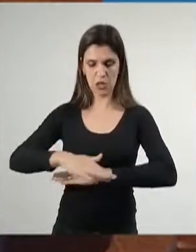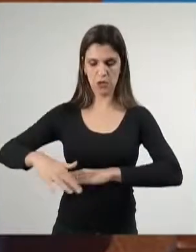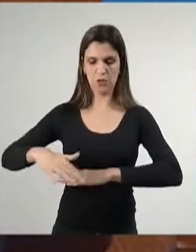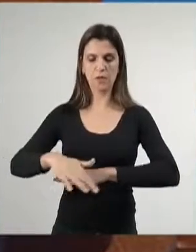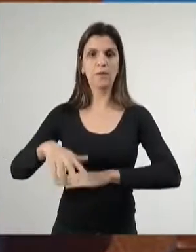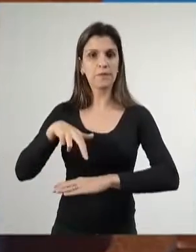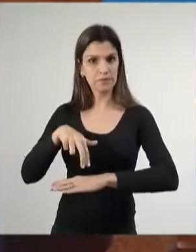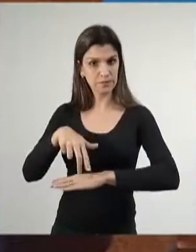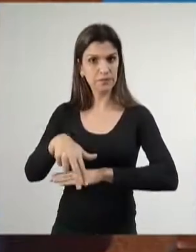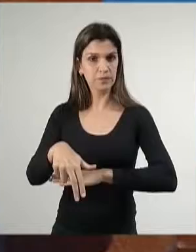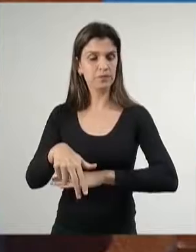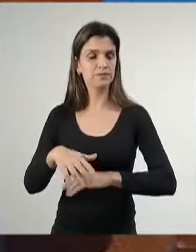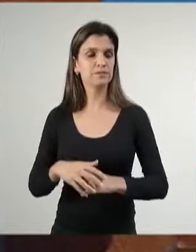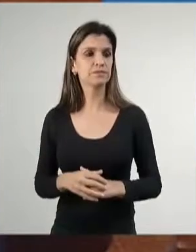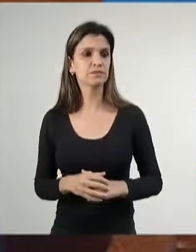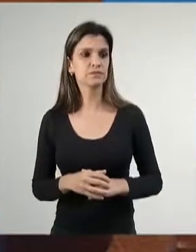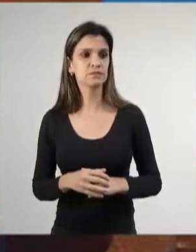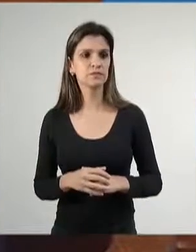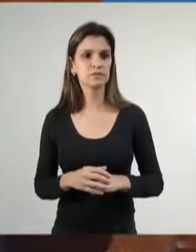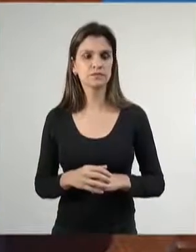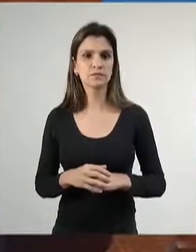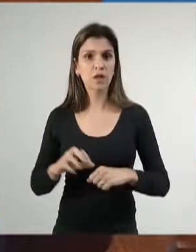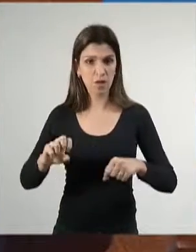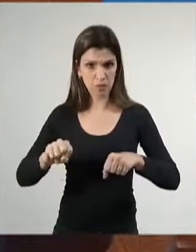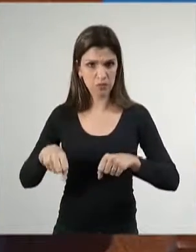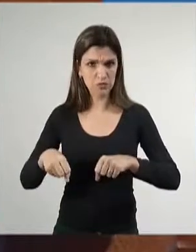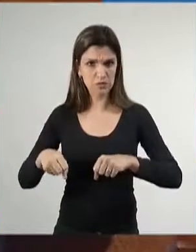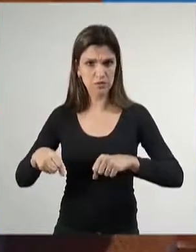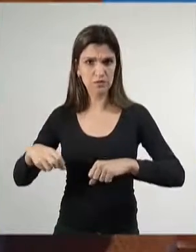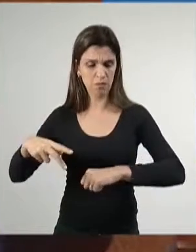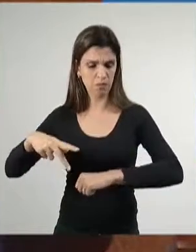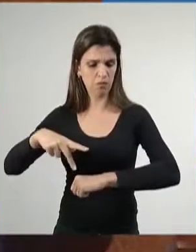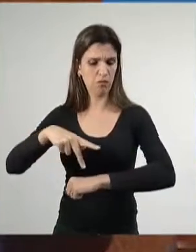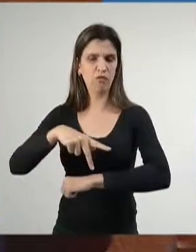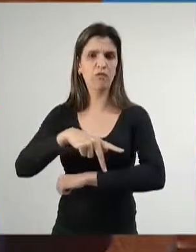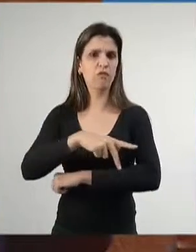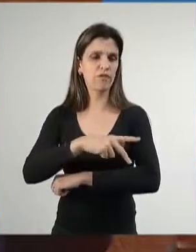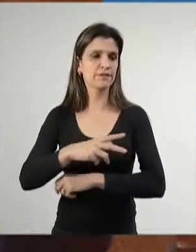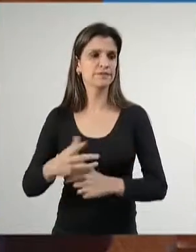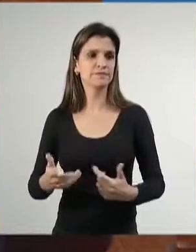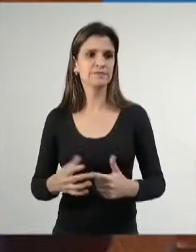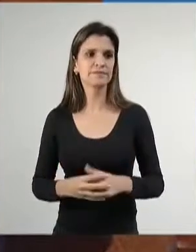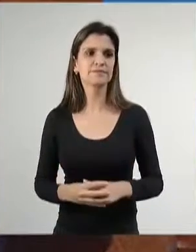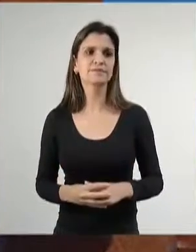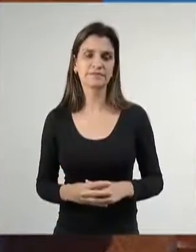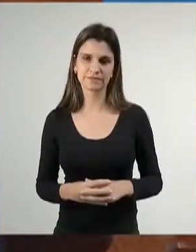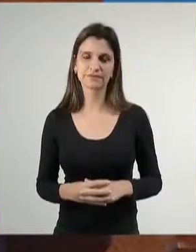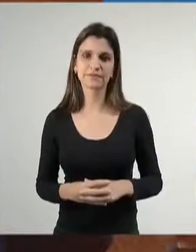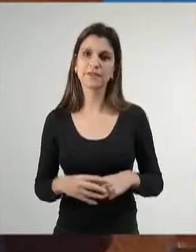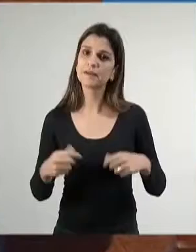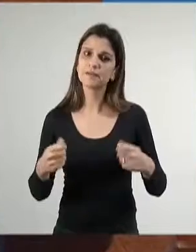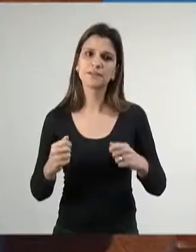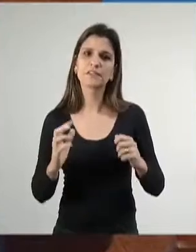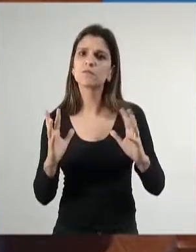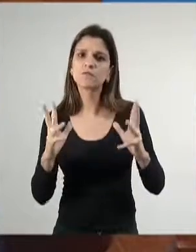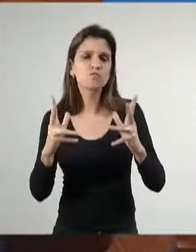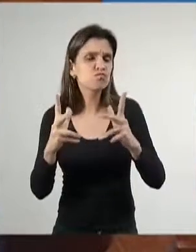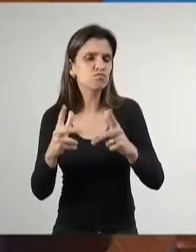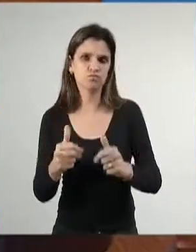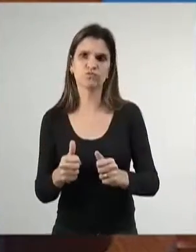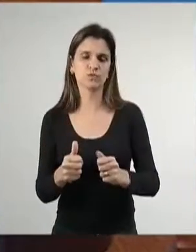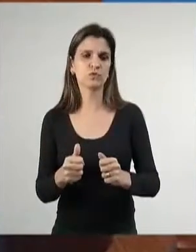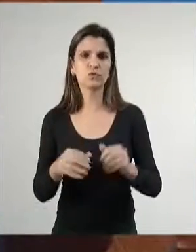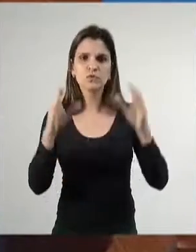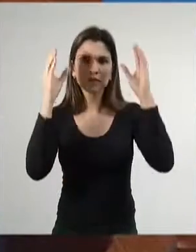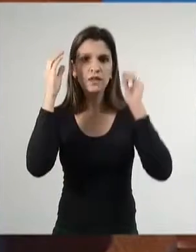ter a consciência também que os sinais de trânsito não servem só aos motoristas, também a eles. Enfim, todos nós temos que